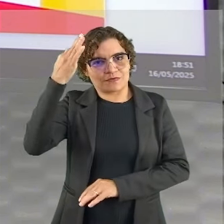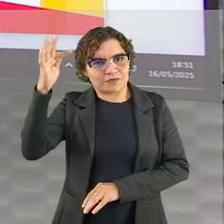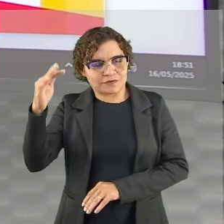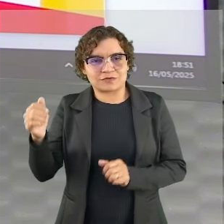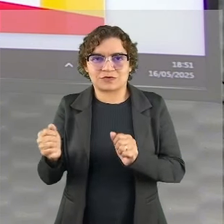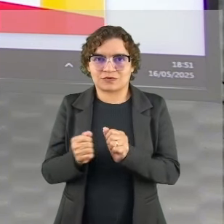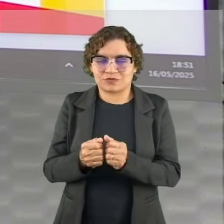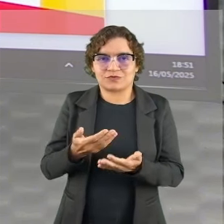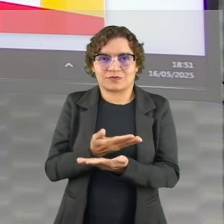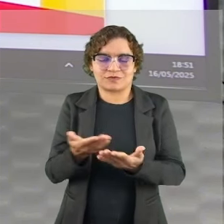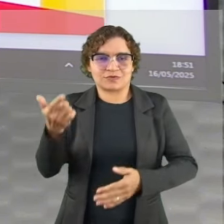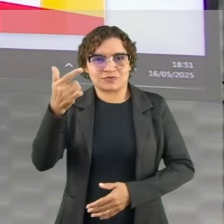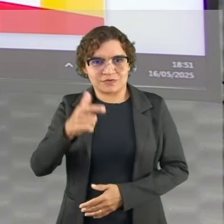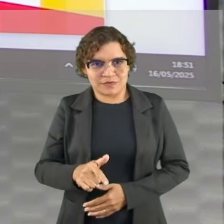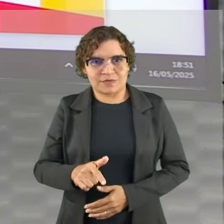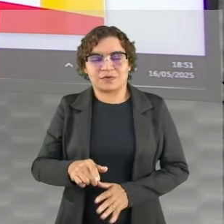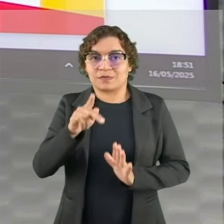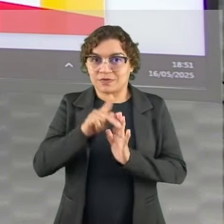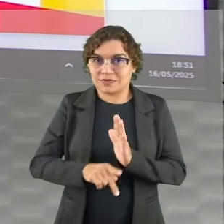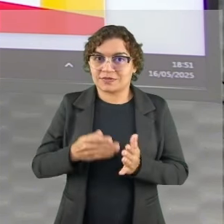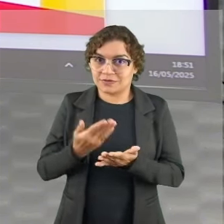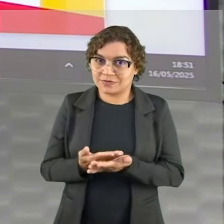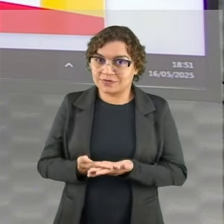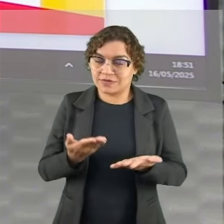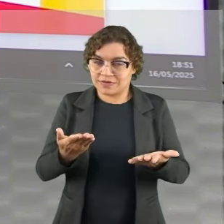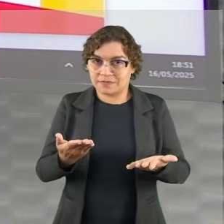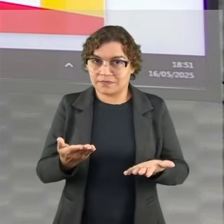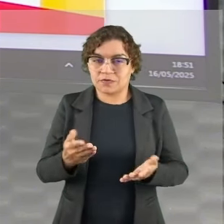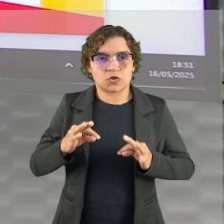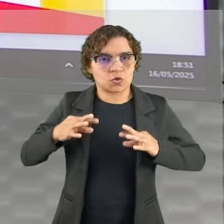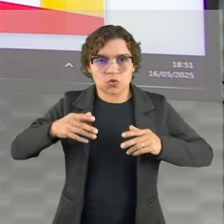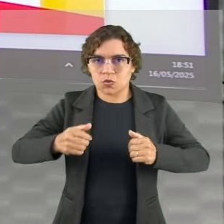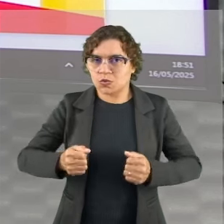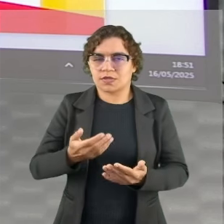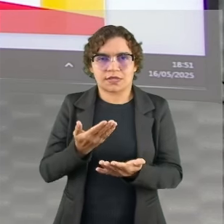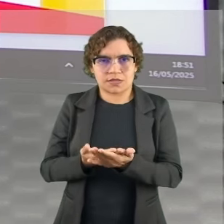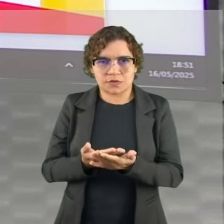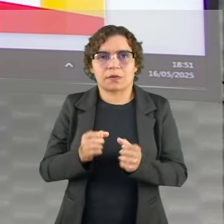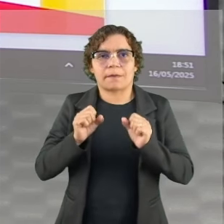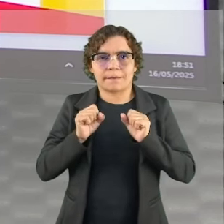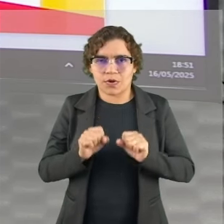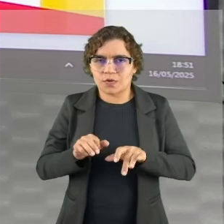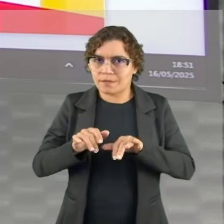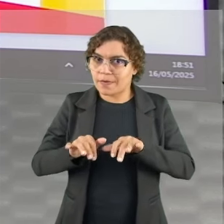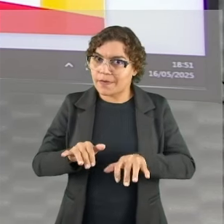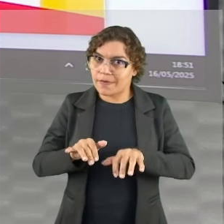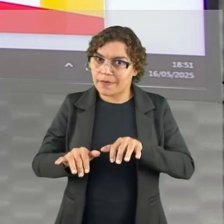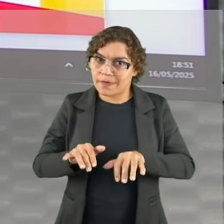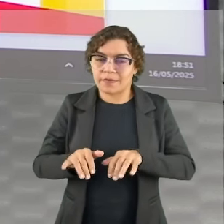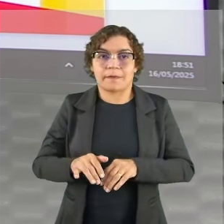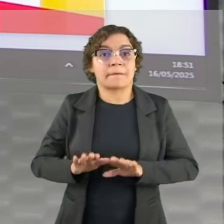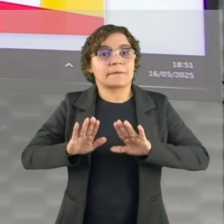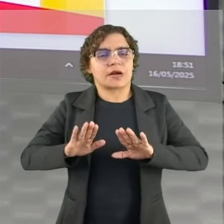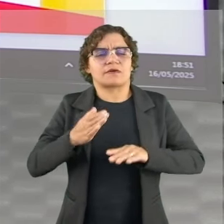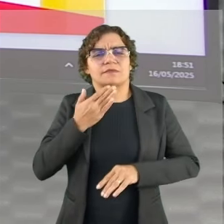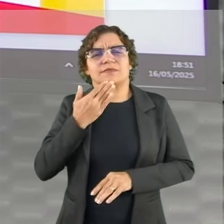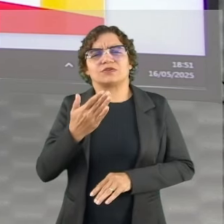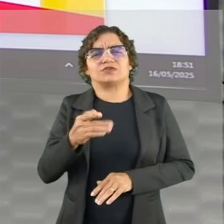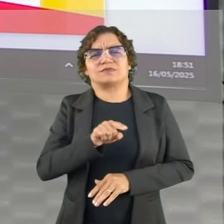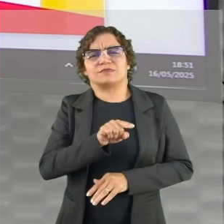Estuda Aí. Vocês podem acessar todas essas aulas de maneira bastante flexível, só que eu queria pedir para